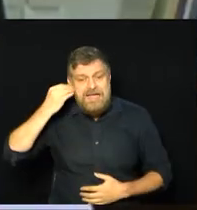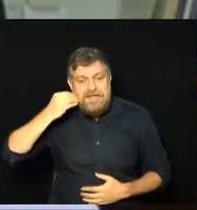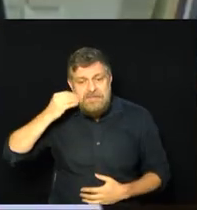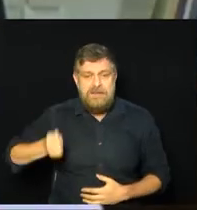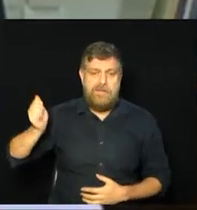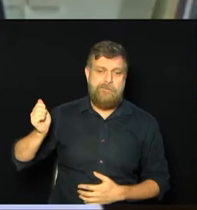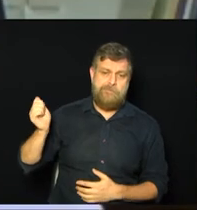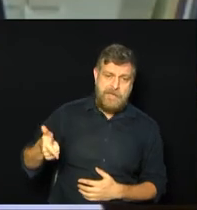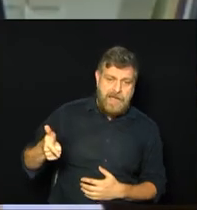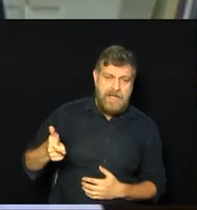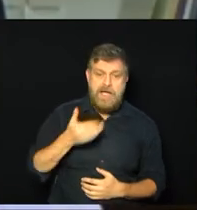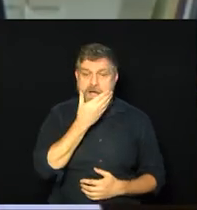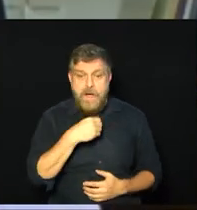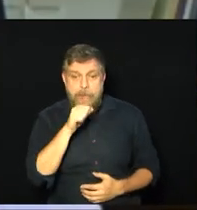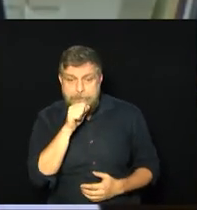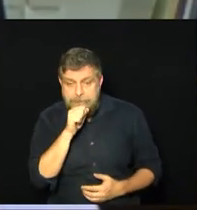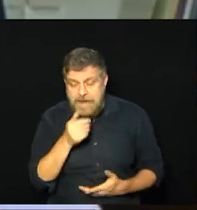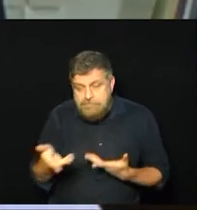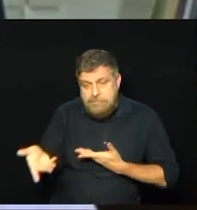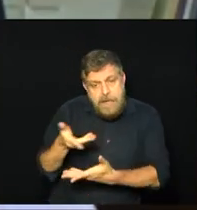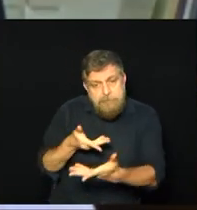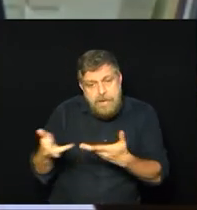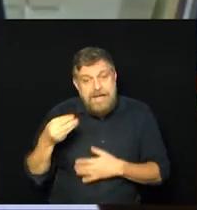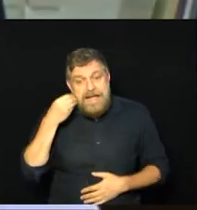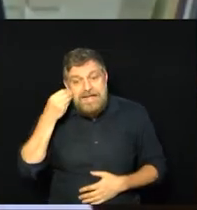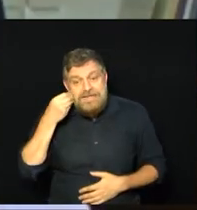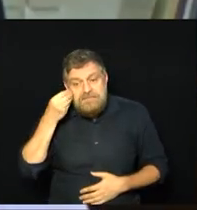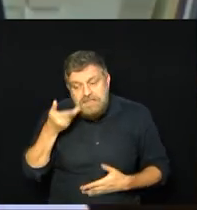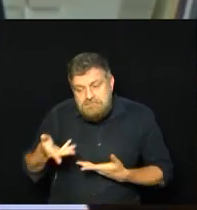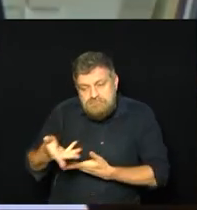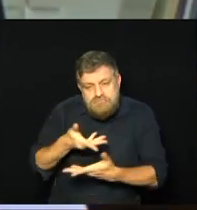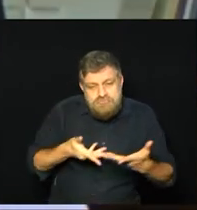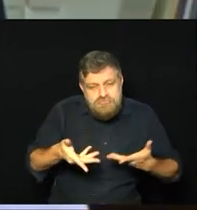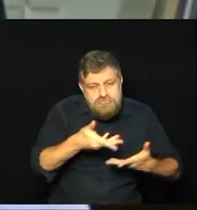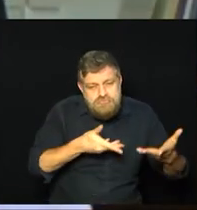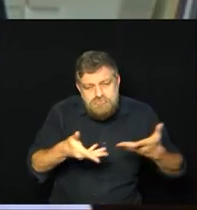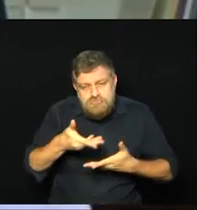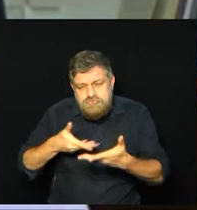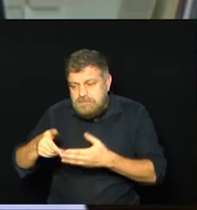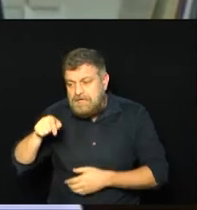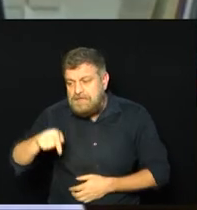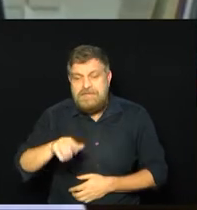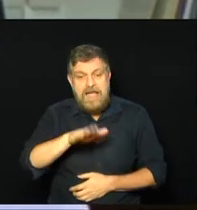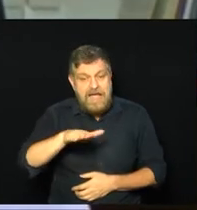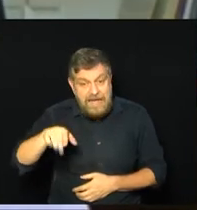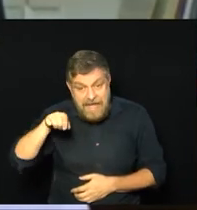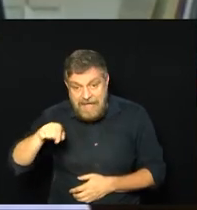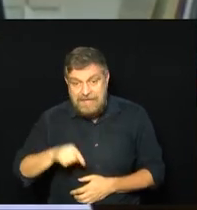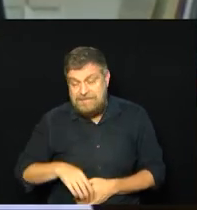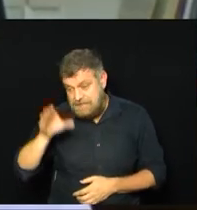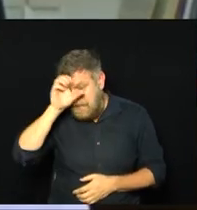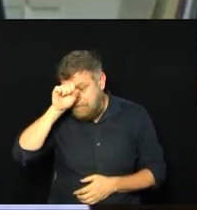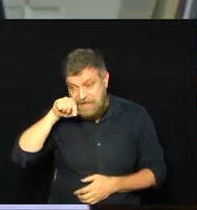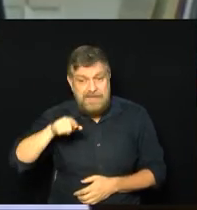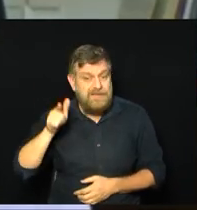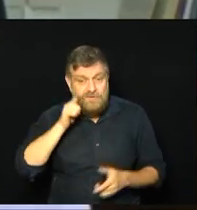experiência, e os pais compartilharem aquelas emoções com os filhos, traz um repertório necessário para aquelas crianças, que às vezes elas não